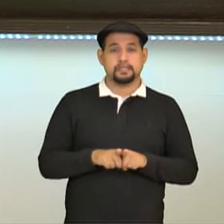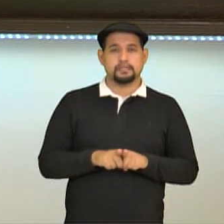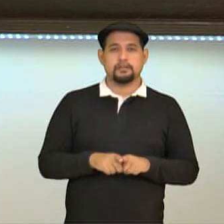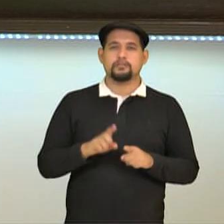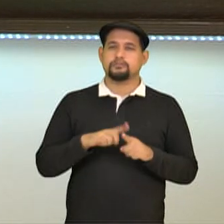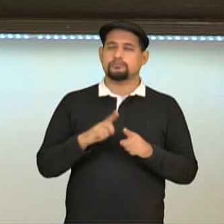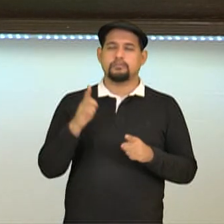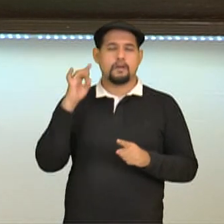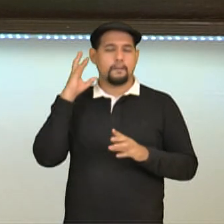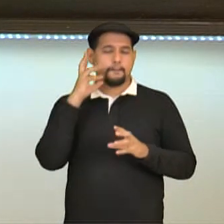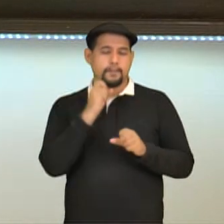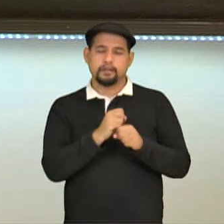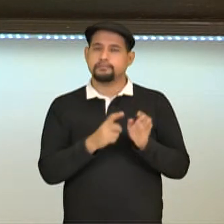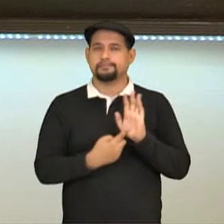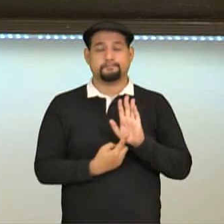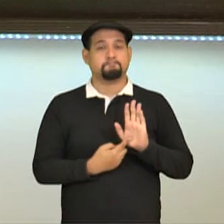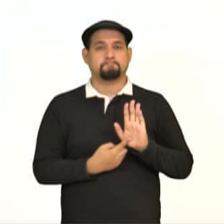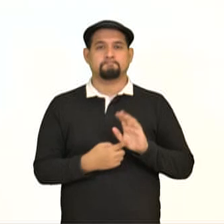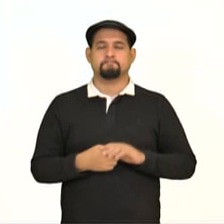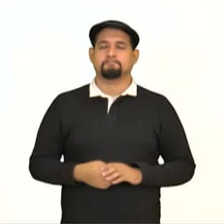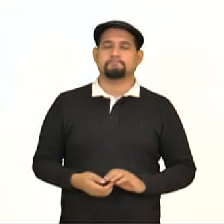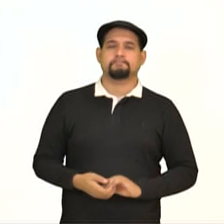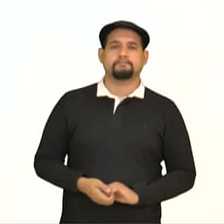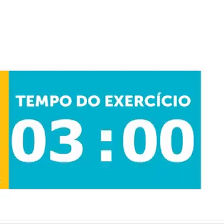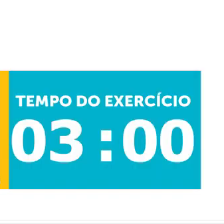que fizemos, para acertar essa questão.